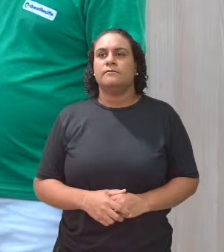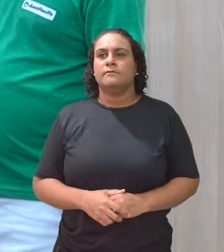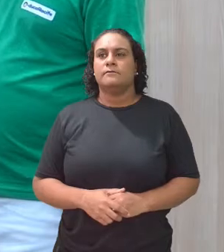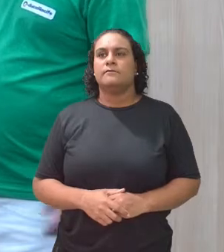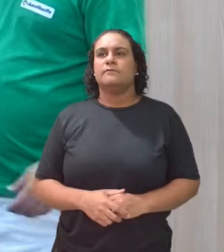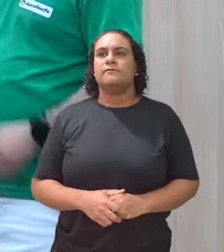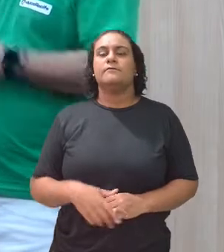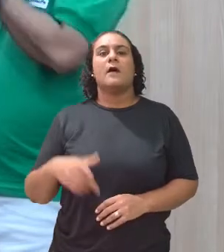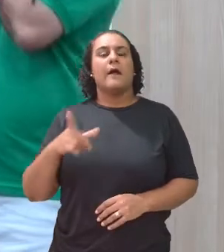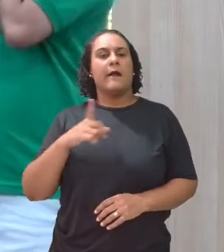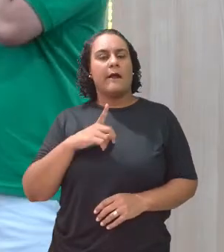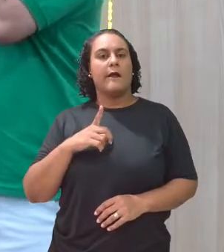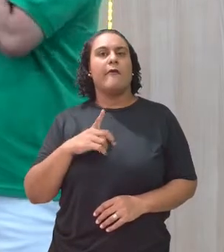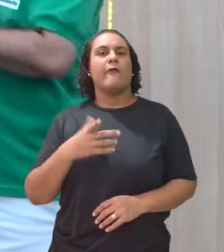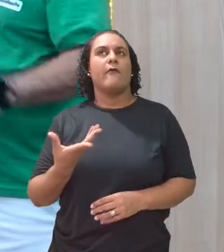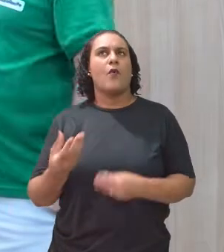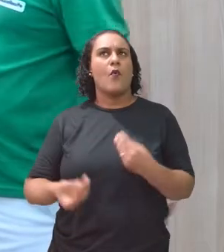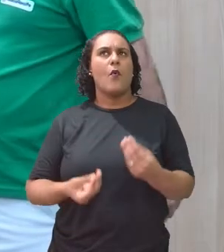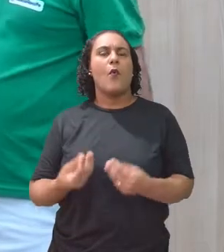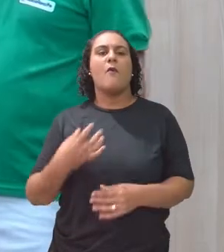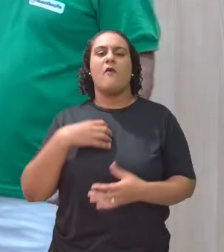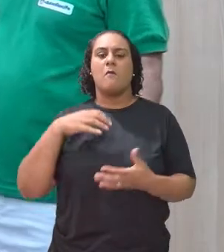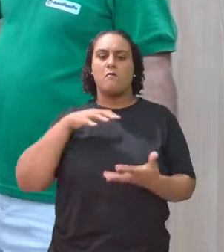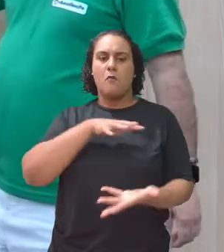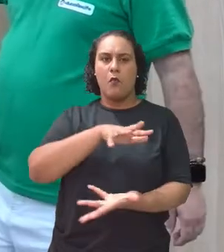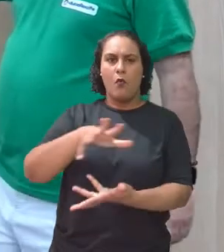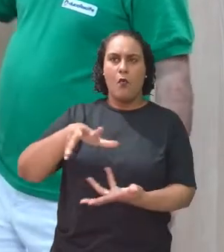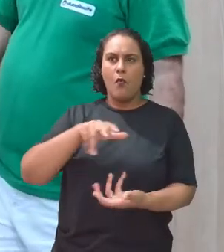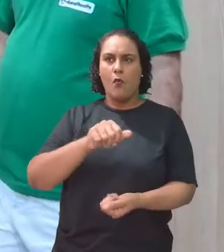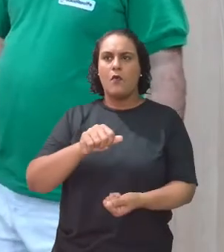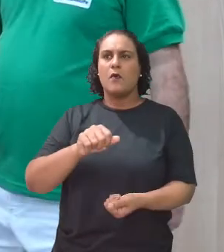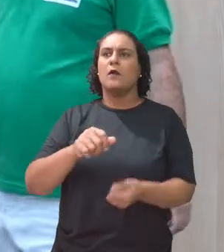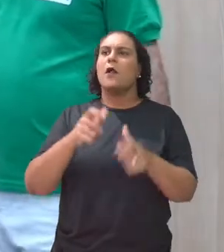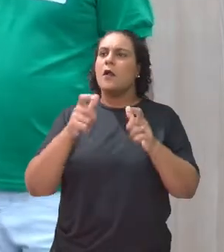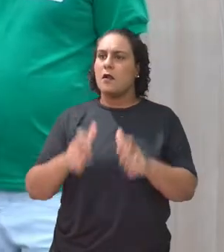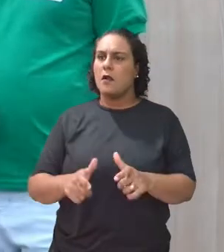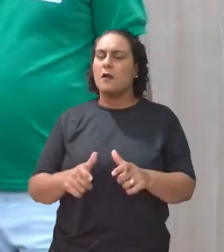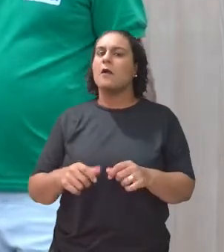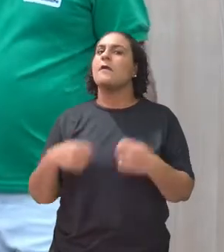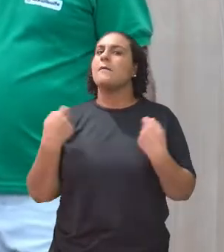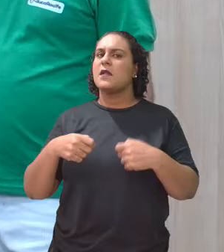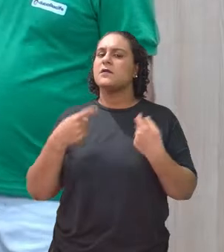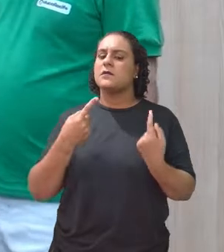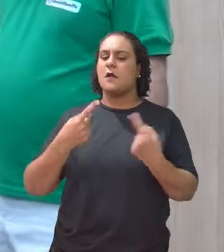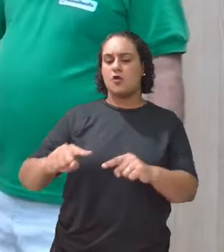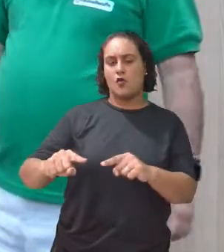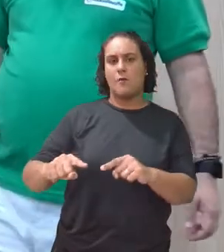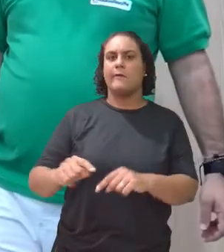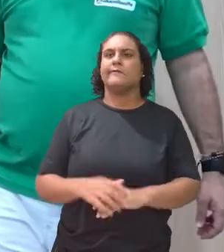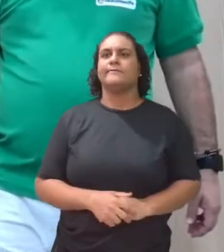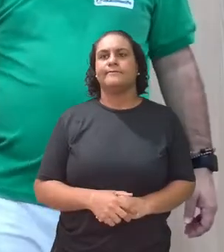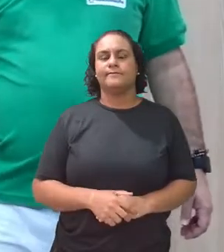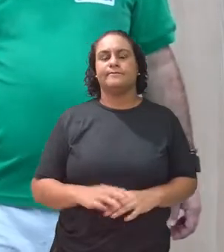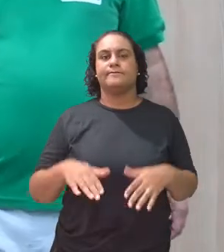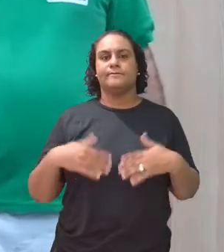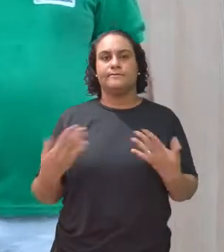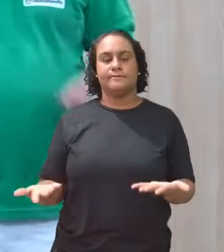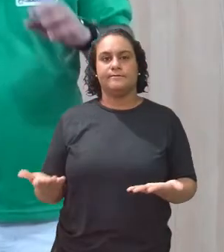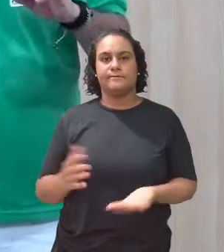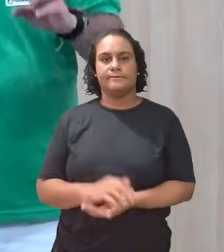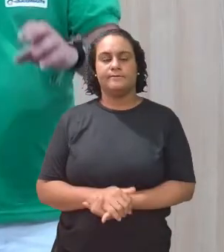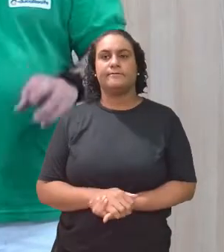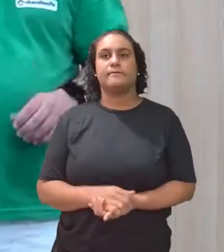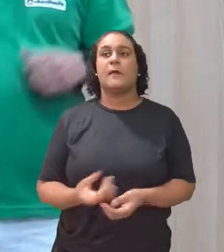Se manifesta perdão, de forma global e local, e ela deve ser combatida. Então, a gente